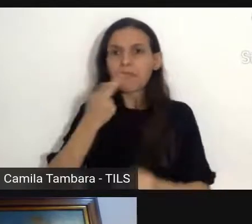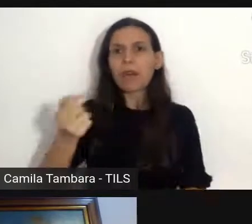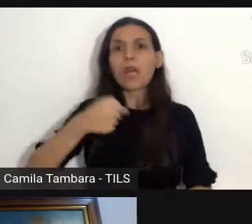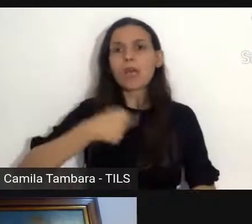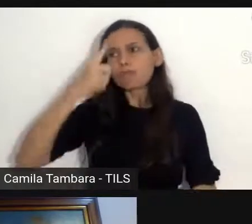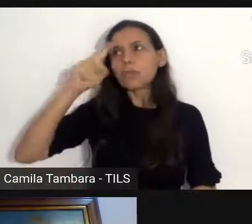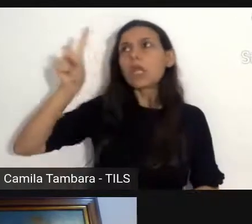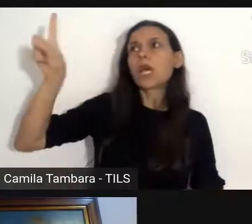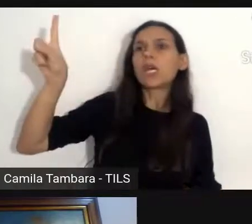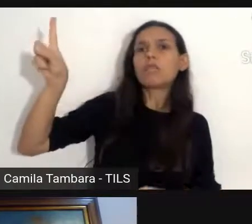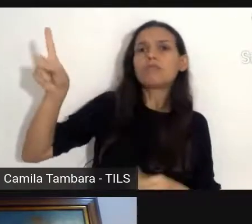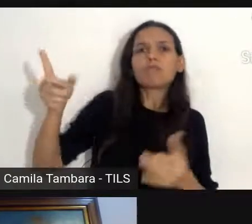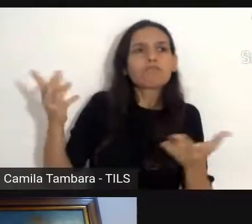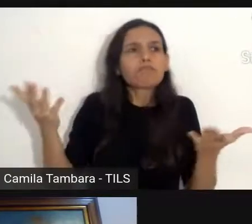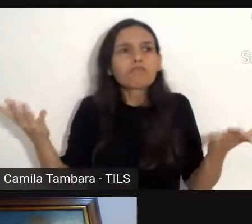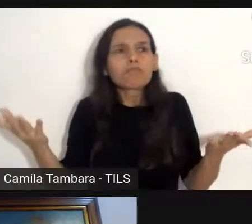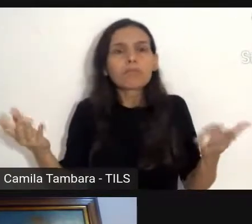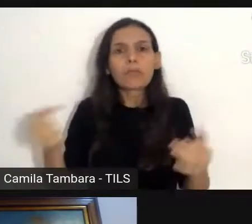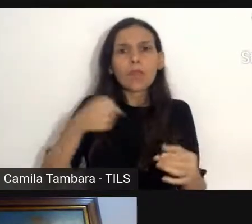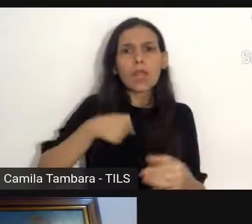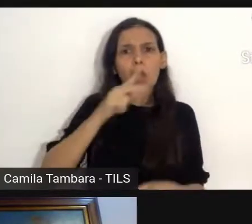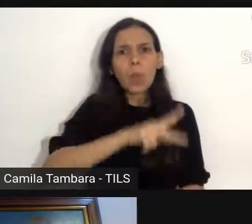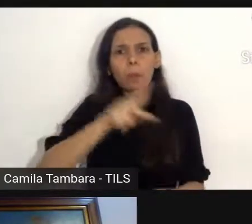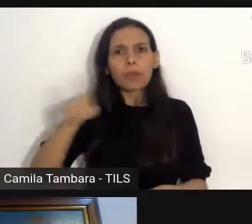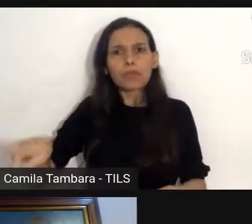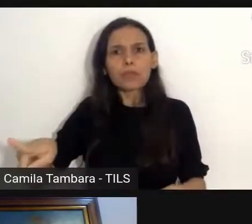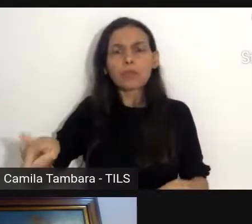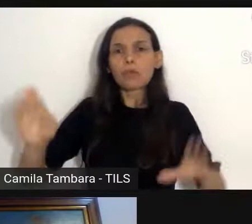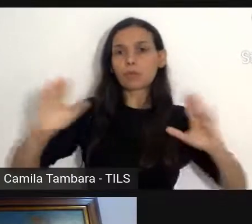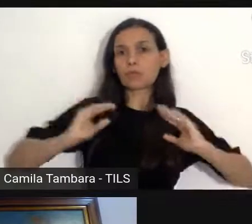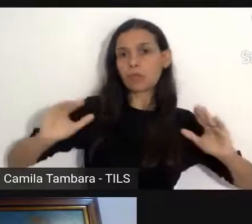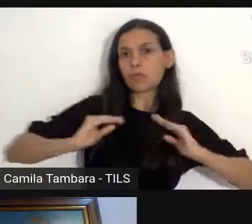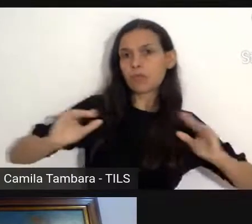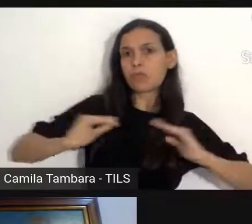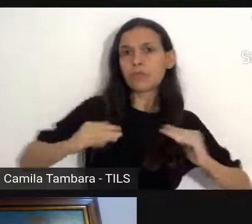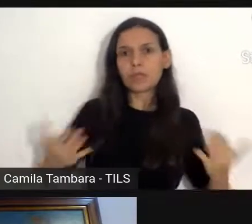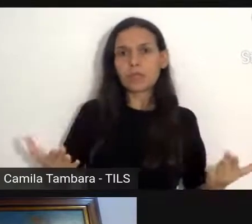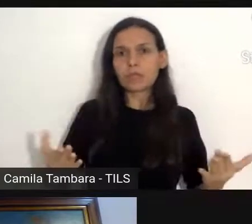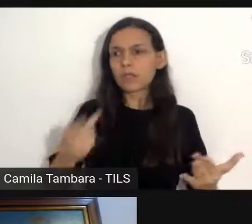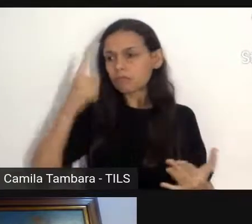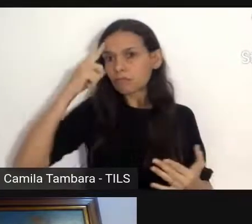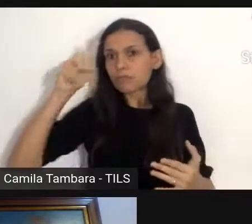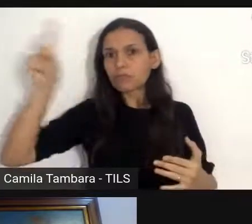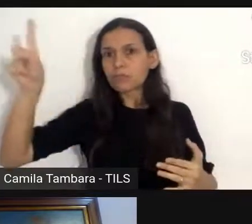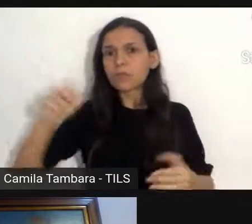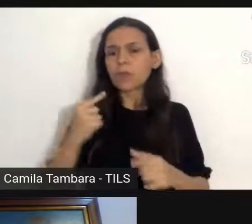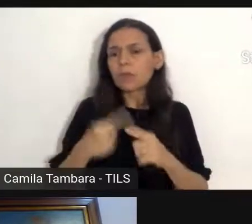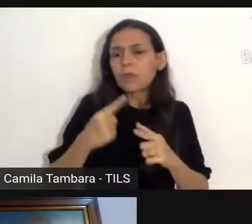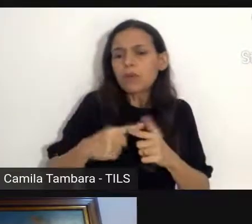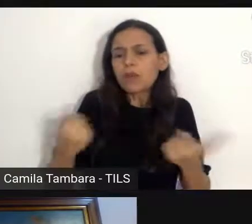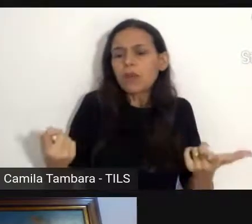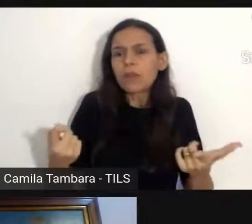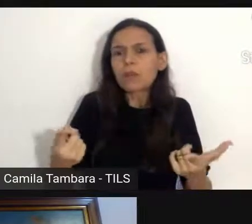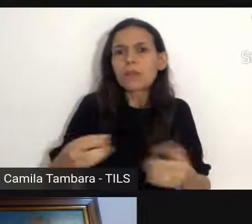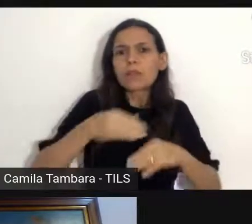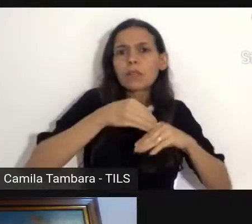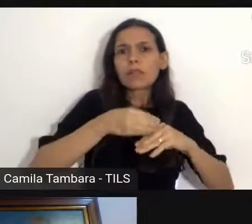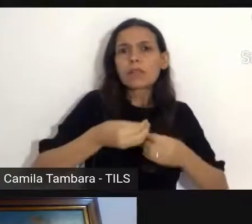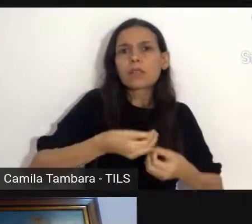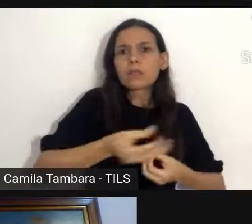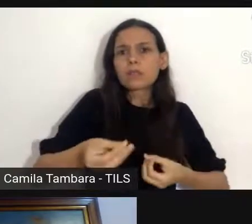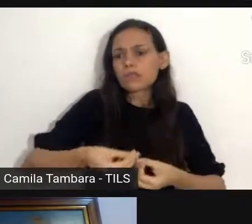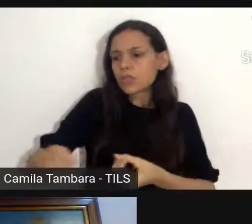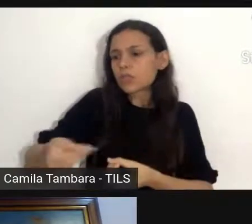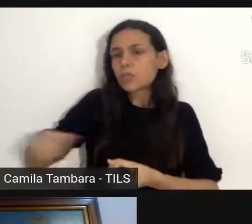Como professora de educação física, eu quero dar essa ideia. Por que não, na distribuição de cesta básica, a gente não